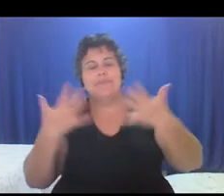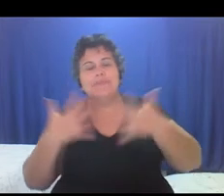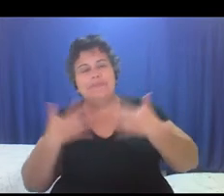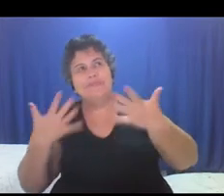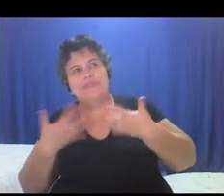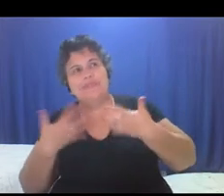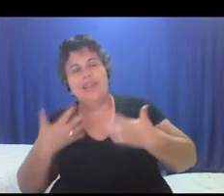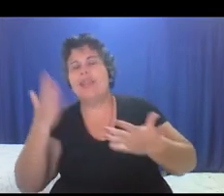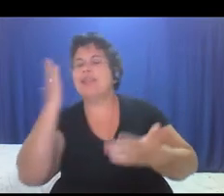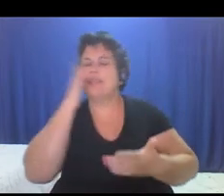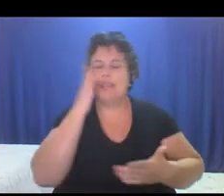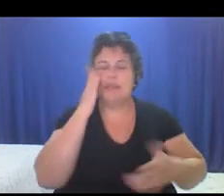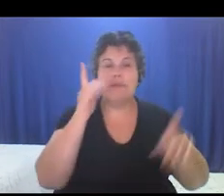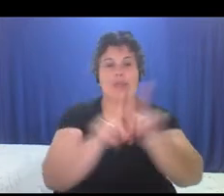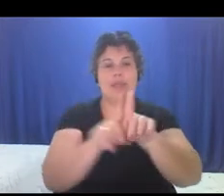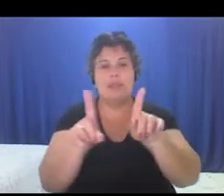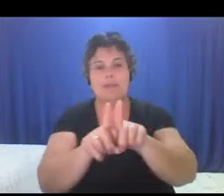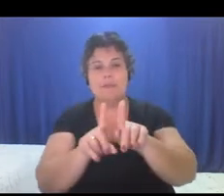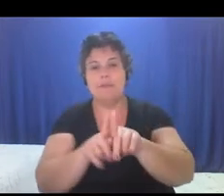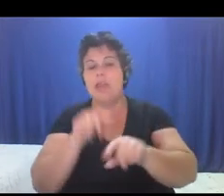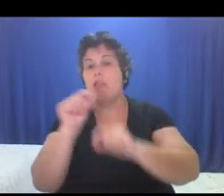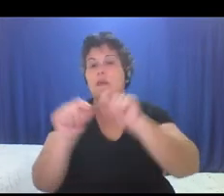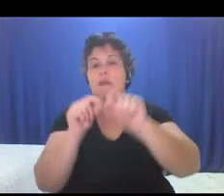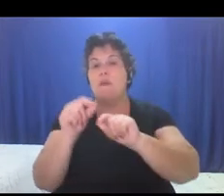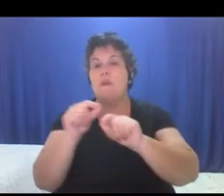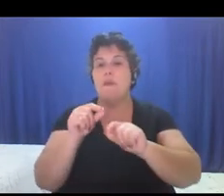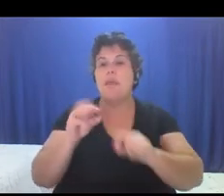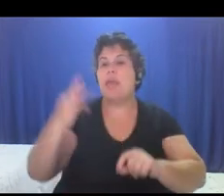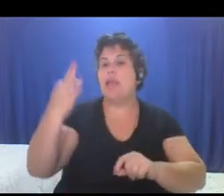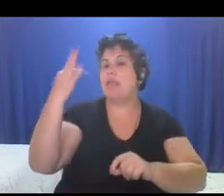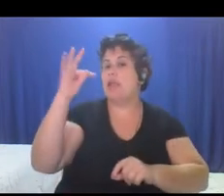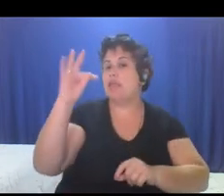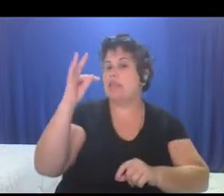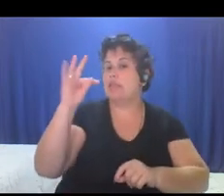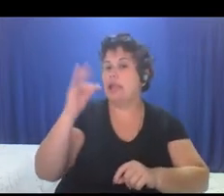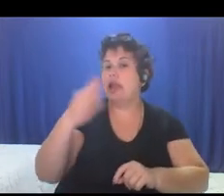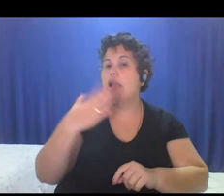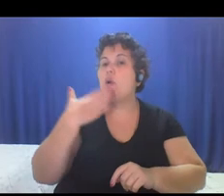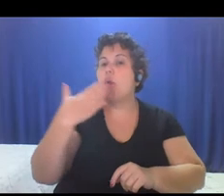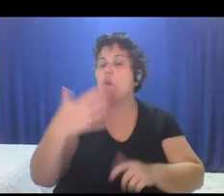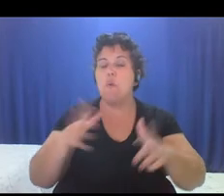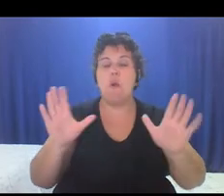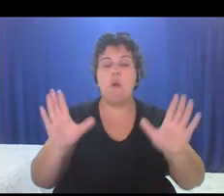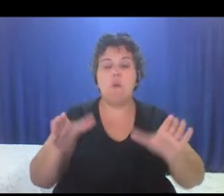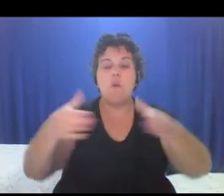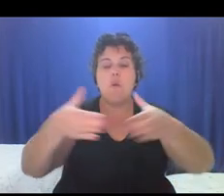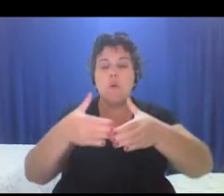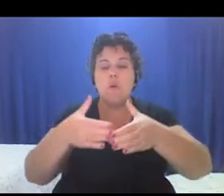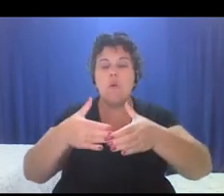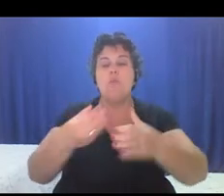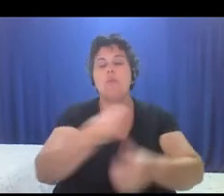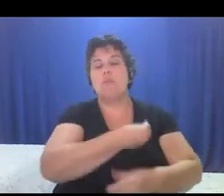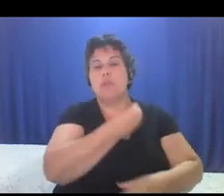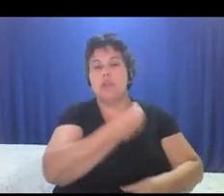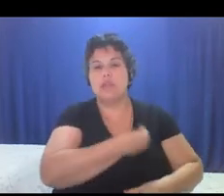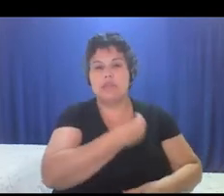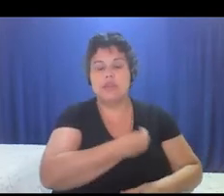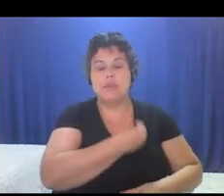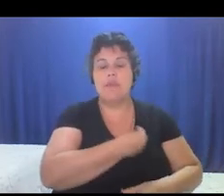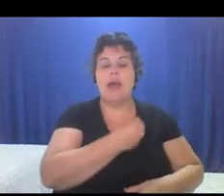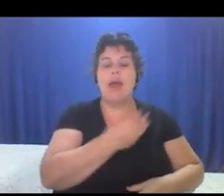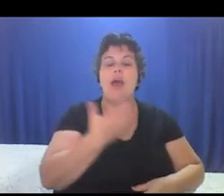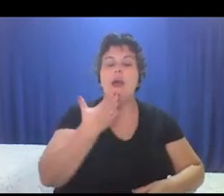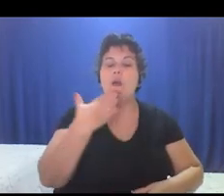das próprias pessoas técnicas, aonde que elas estão entrando, qual vai ser o time que ela tá, qual vai ser as ferramentas que ela vai